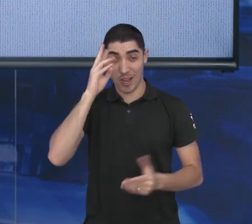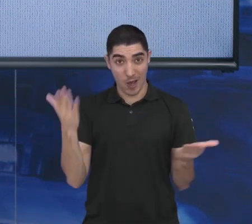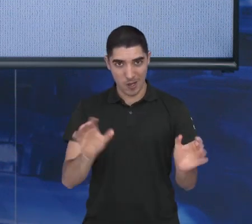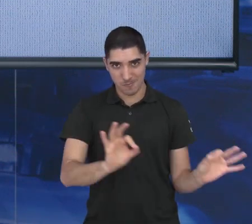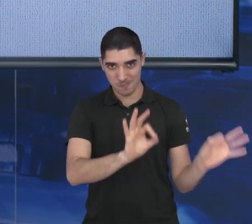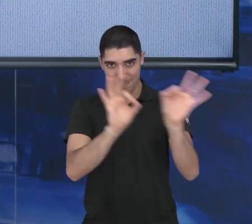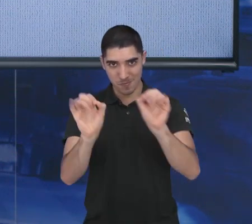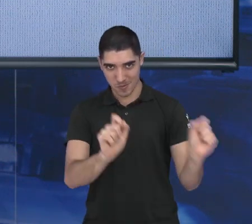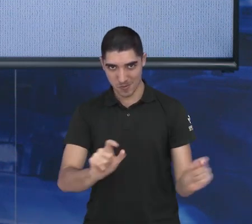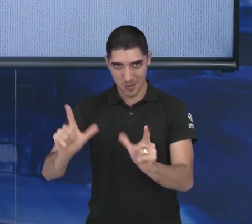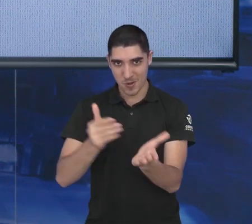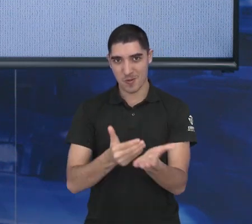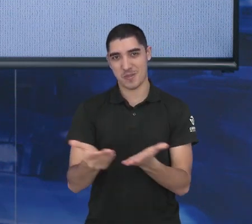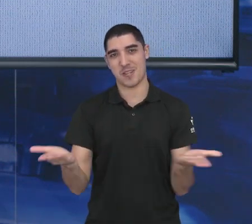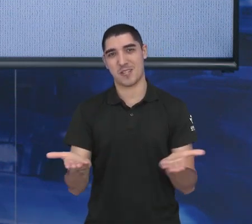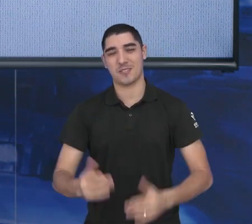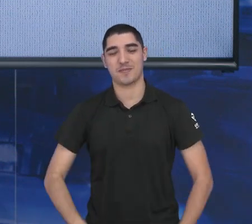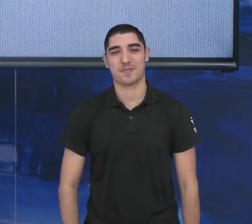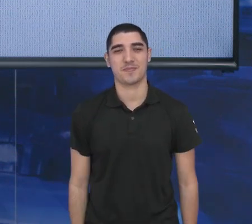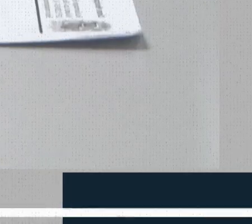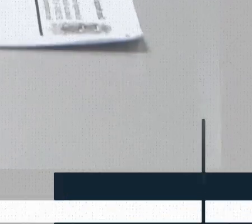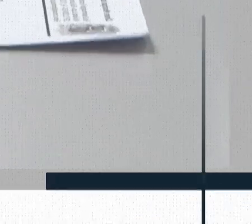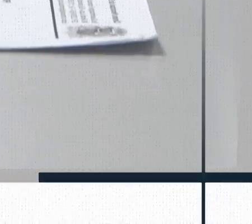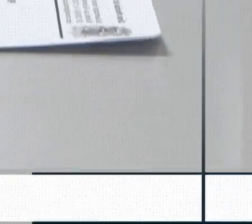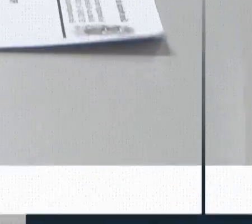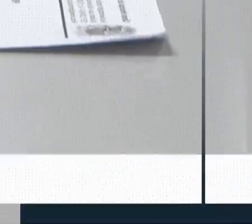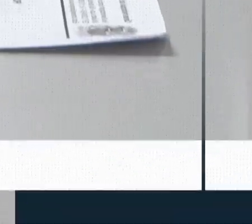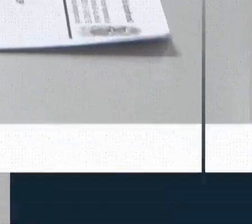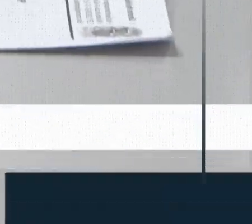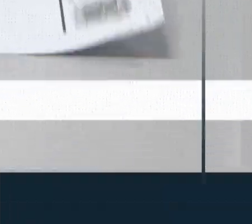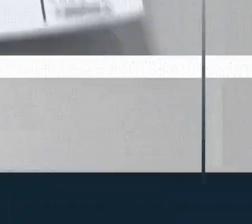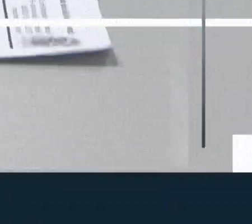juntos, o Ação Parlamentar já começou.